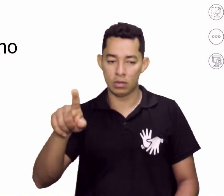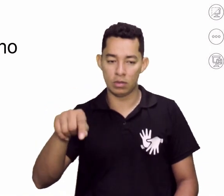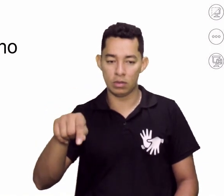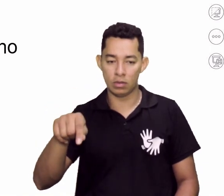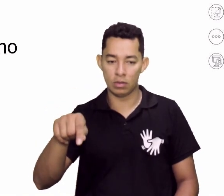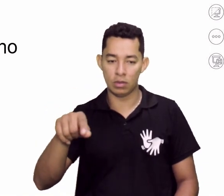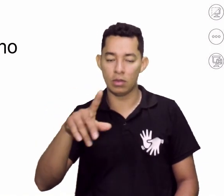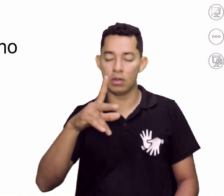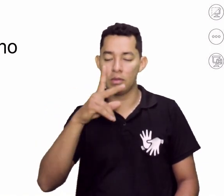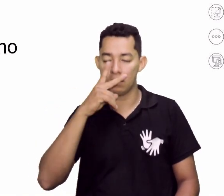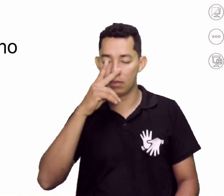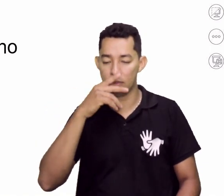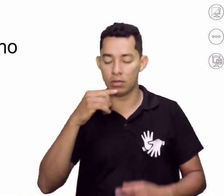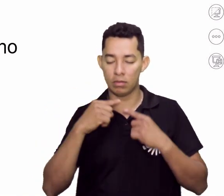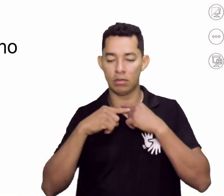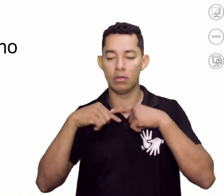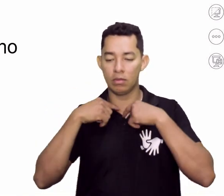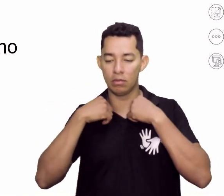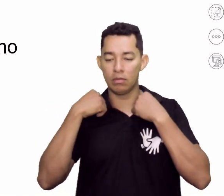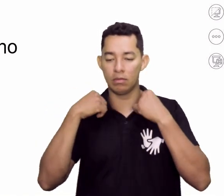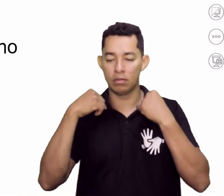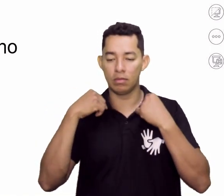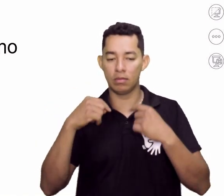uma gravata.